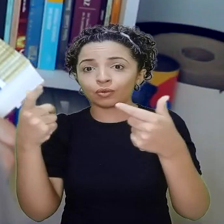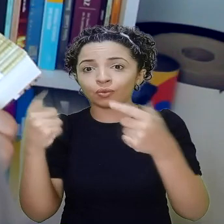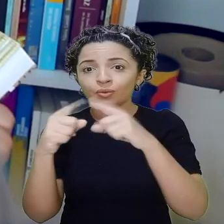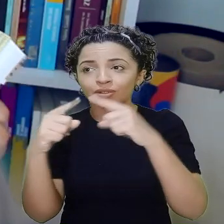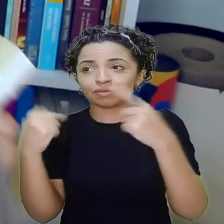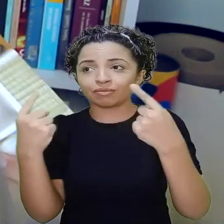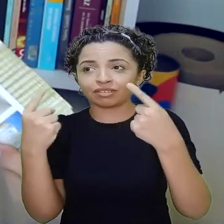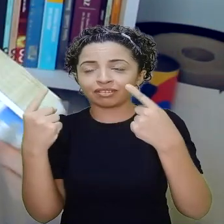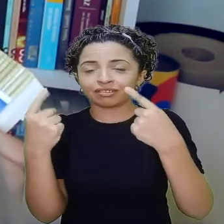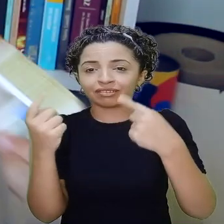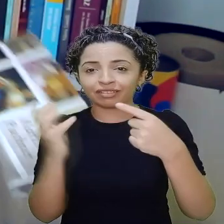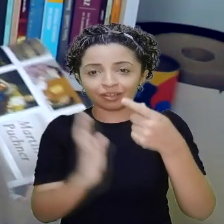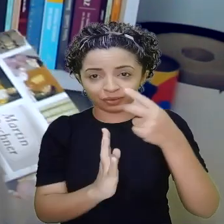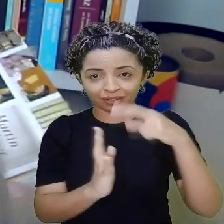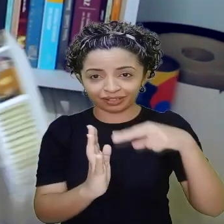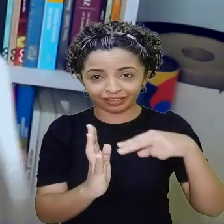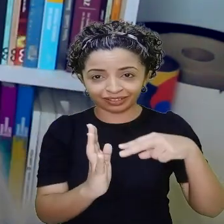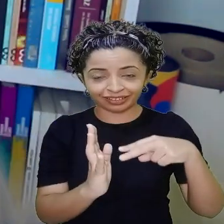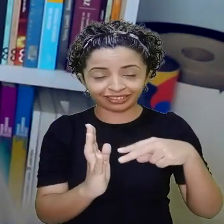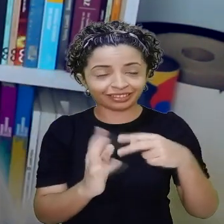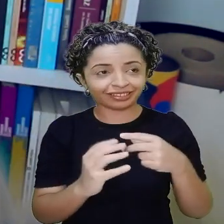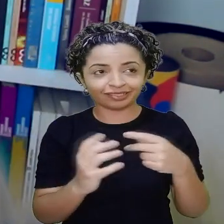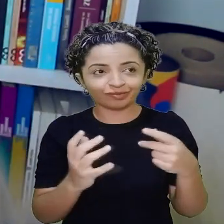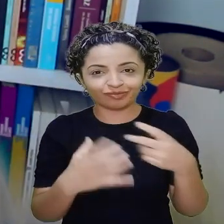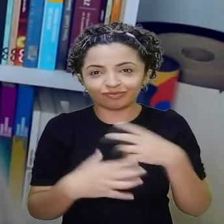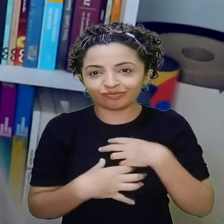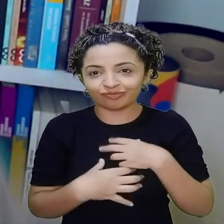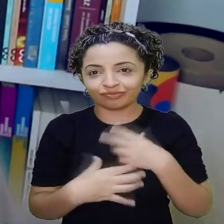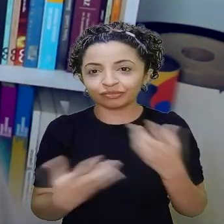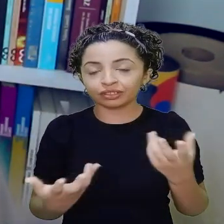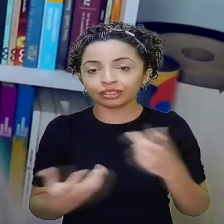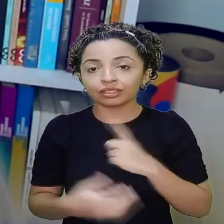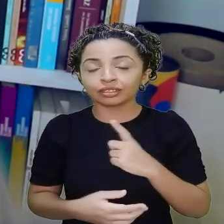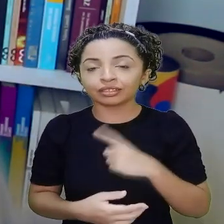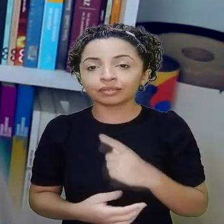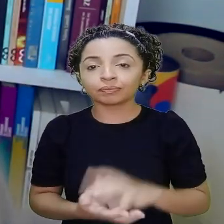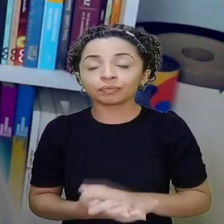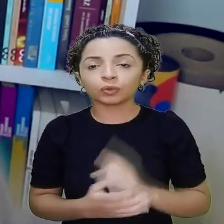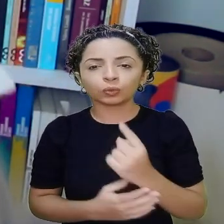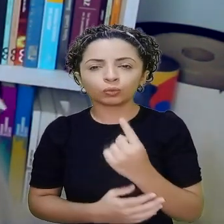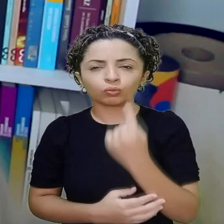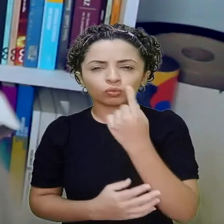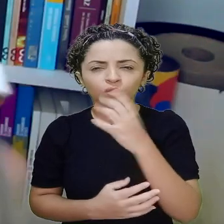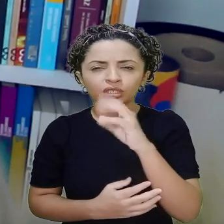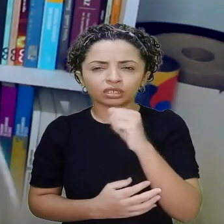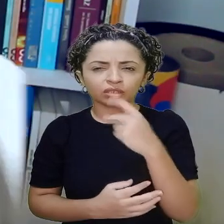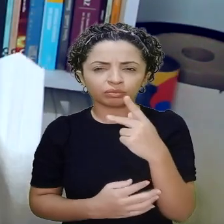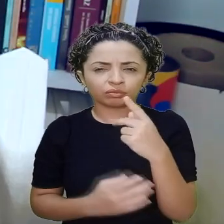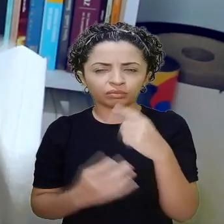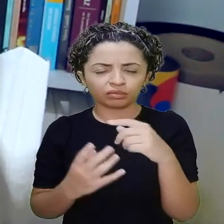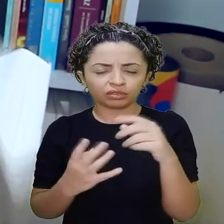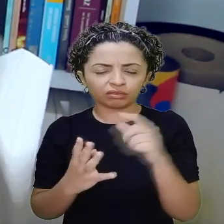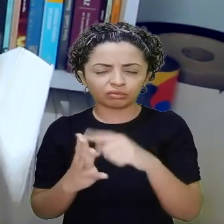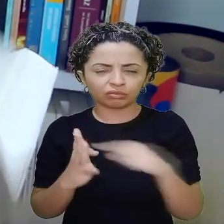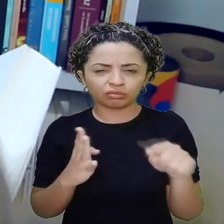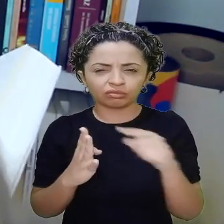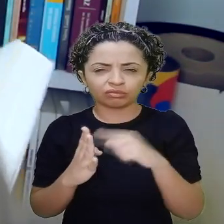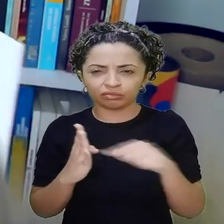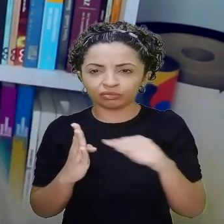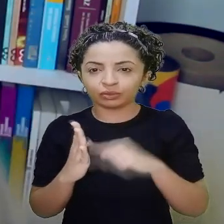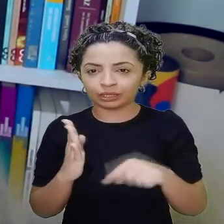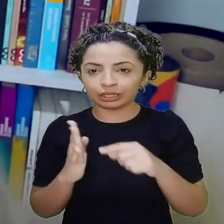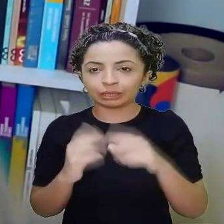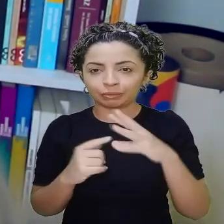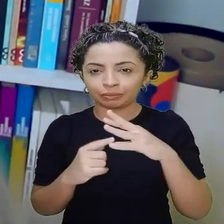muito da relação pessoal dele. E é tanto que ele em um dos capítulos... Eu tenho que ver onde é que eu destaquei, eu risquei ele